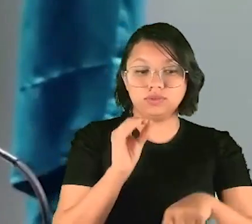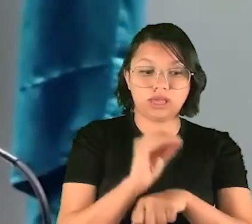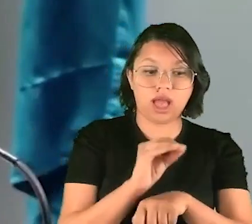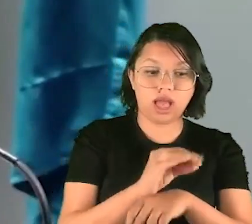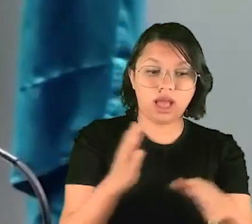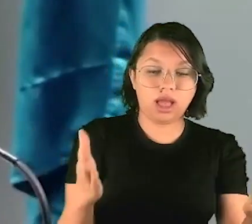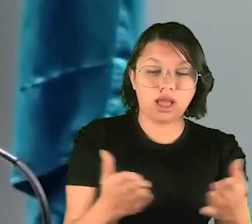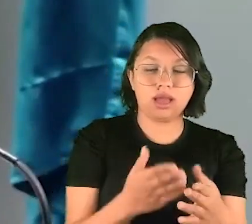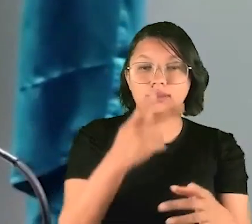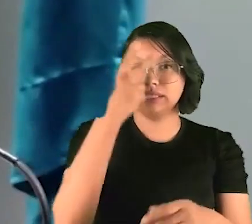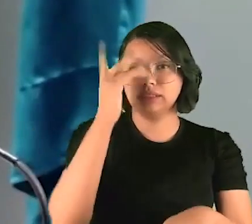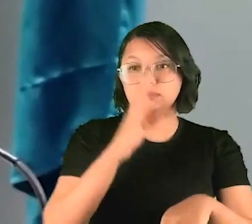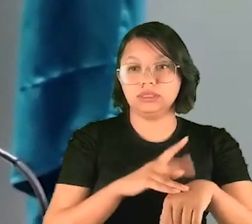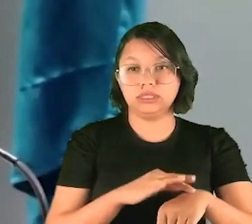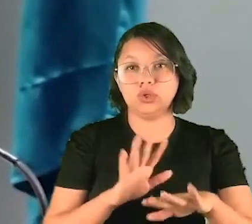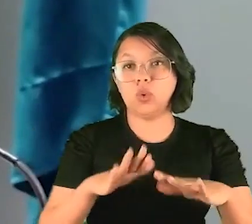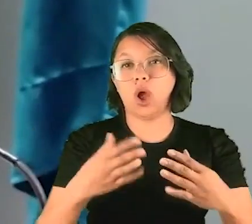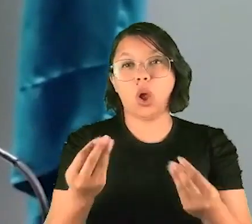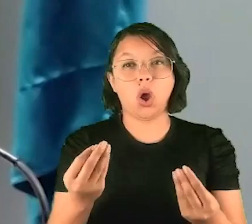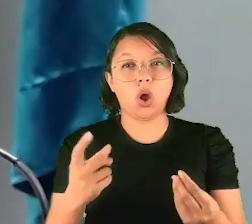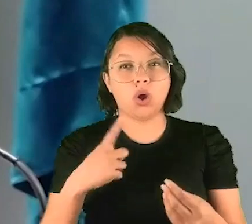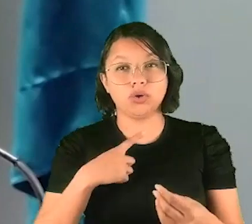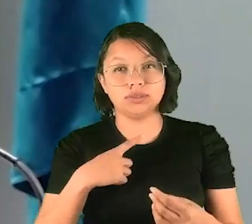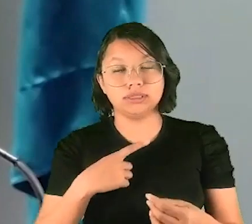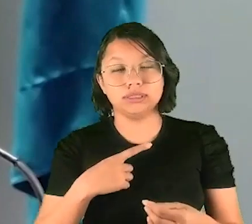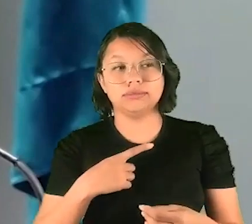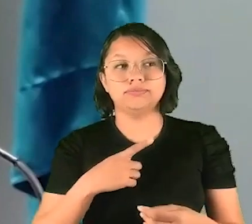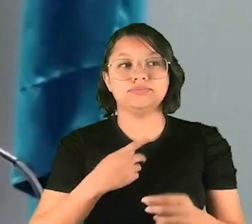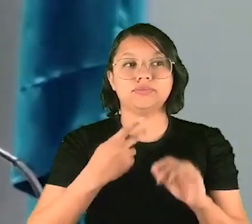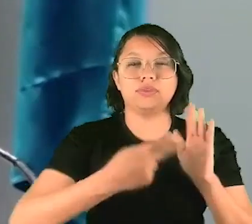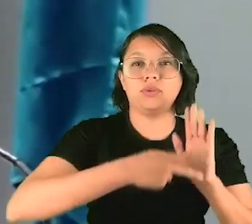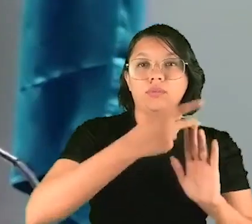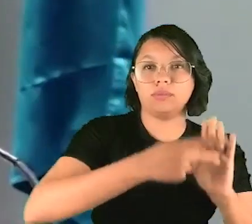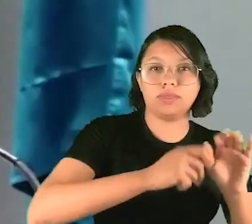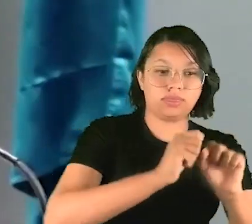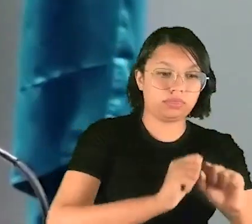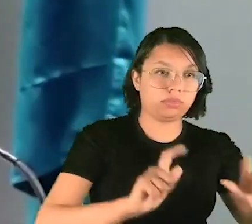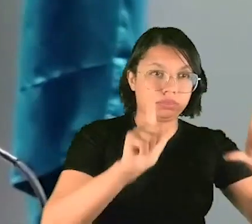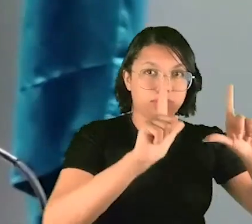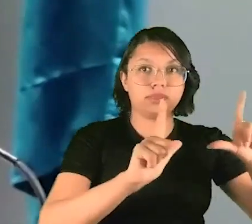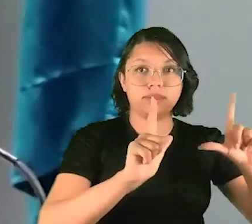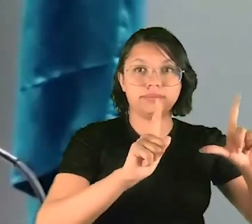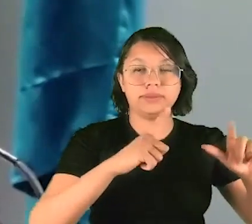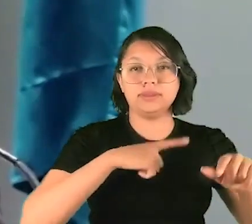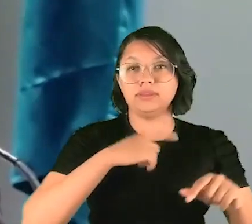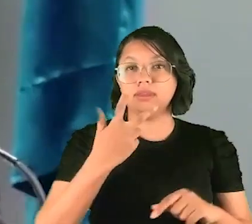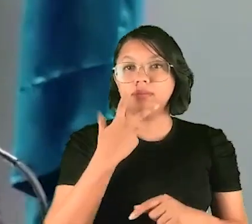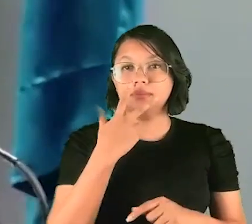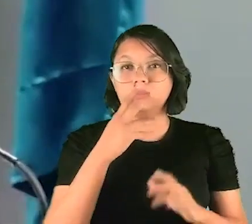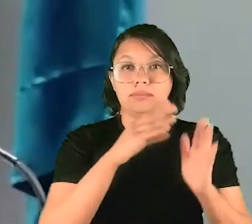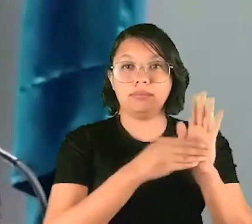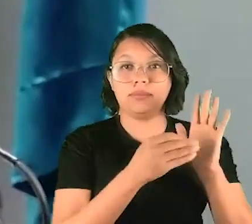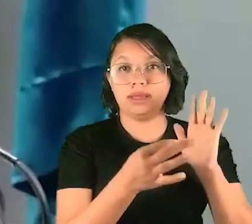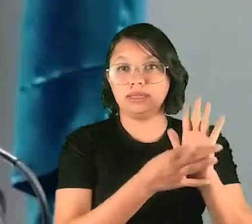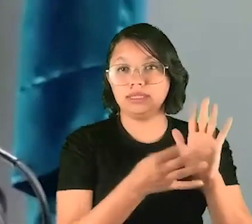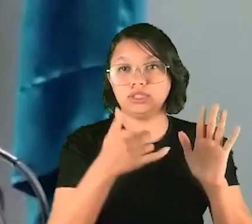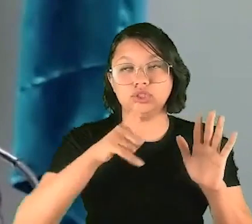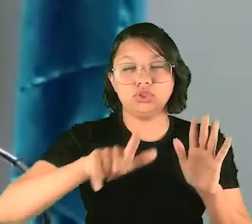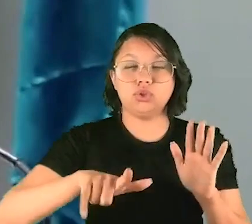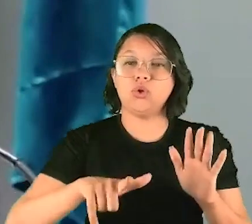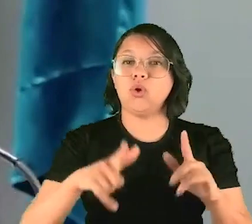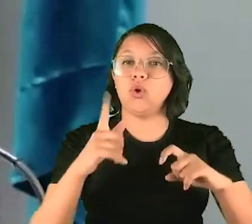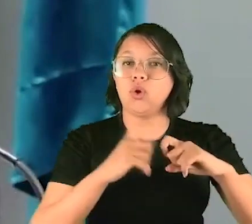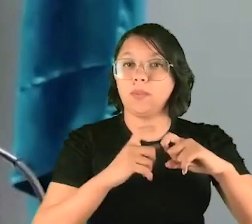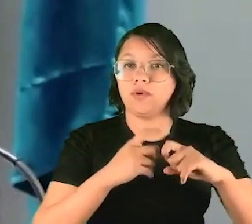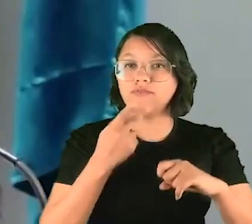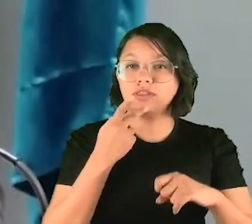que é a opinião do médico que está tratando o paciente. Quando muito nós vamos na plataforma que tem pareceres de